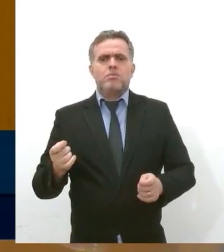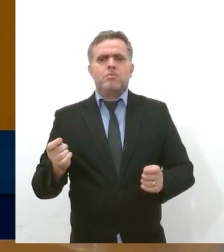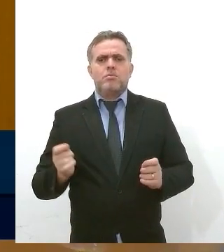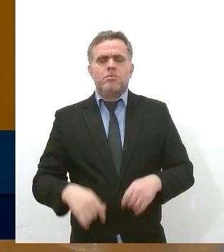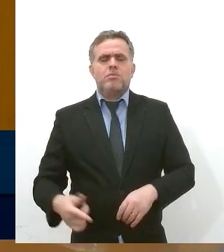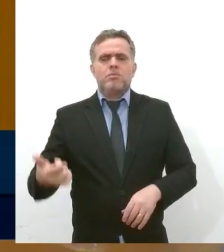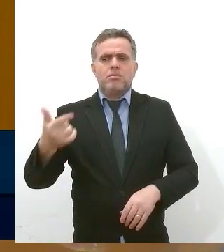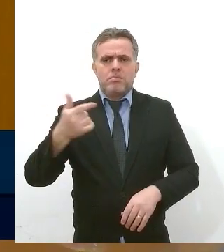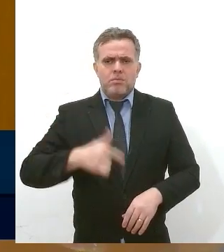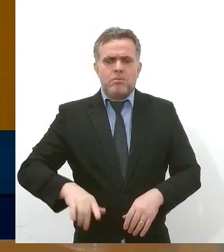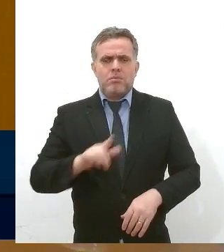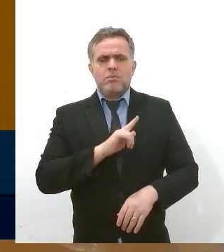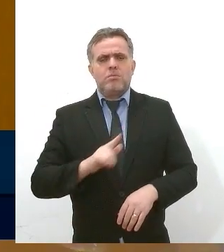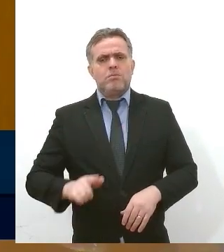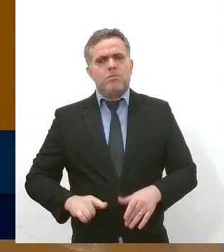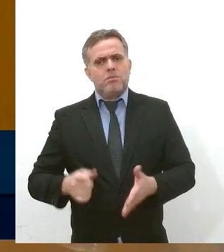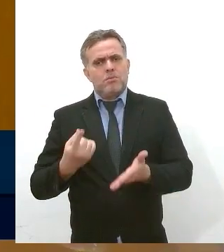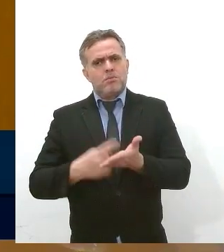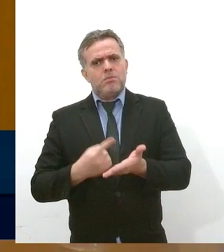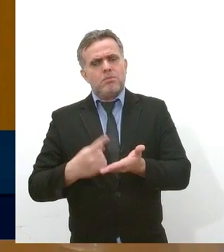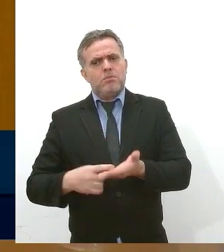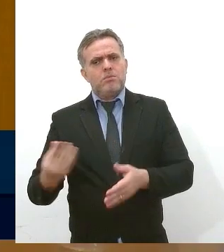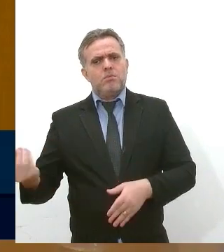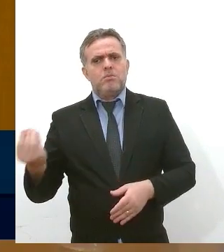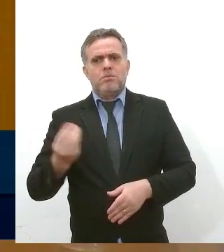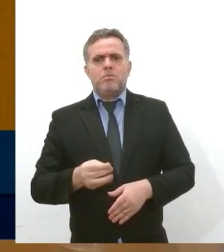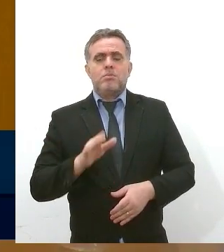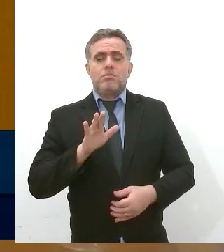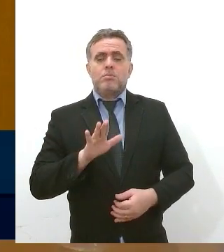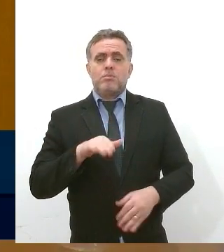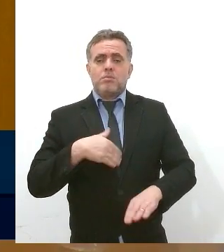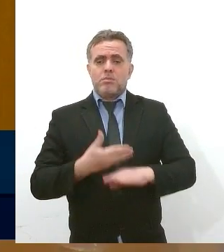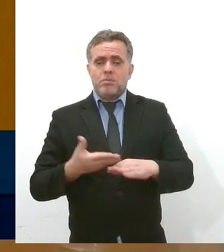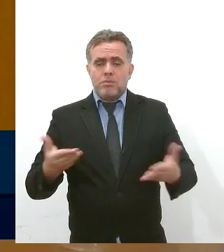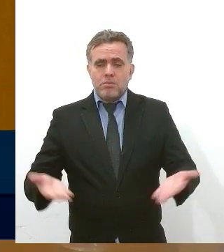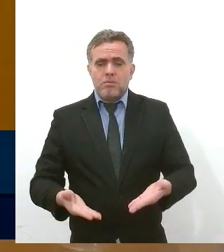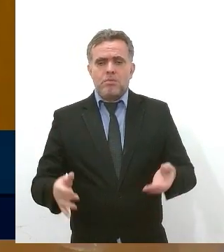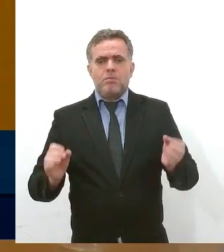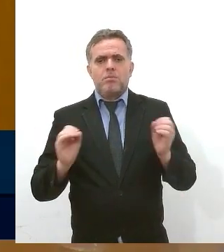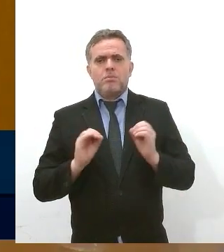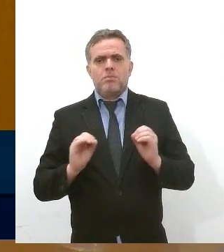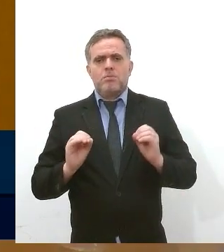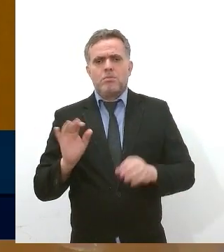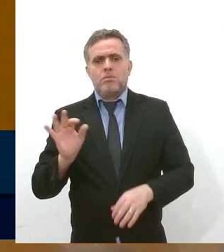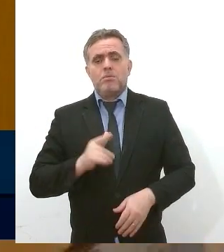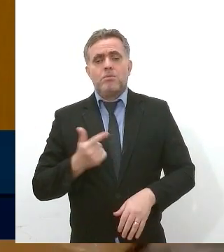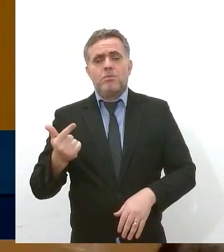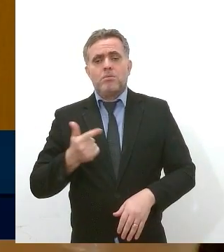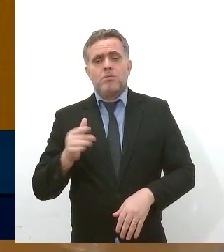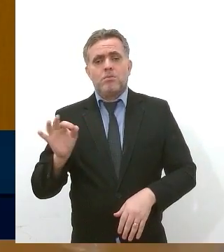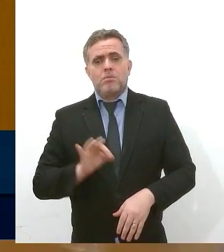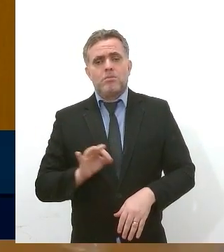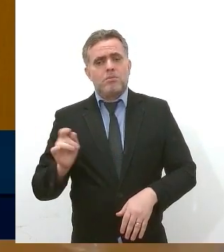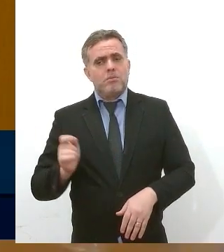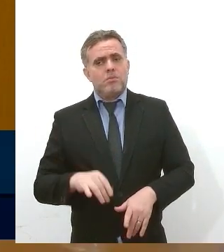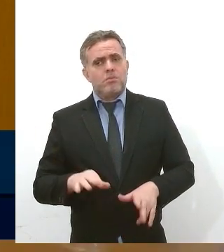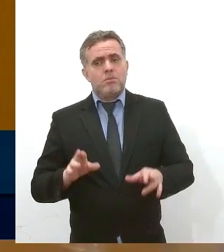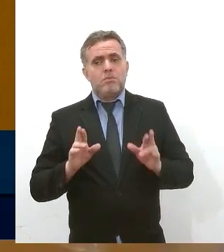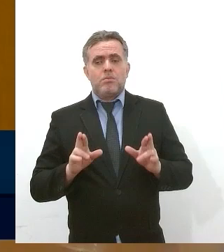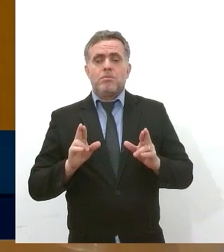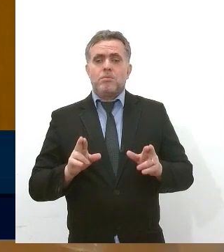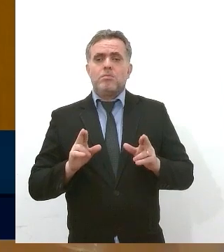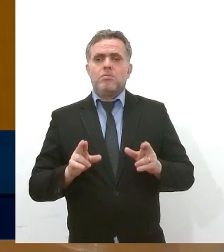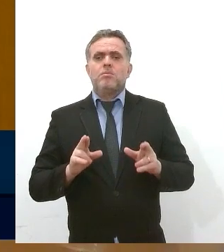deputado Marcelo, mas que por enquanto permanece os 22%, e a gente espera, né, que pelo menos a gente tenha tempo hábil de